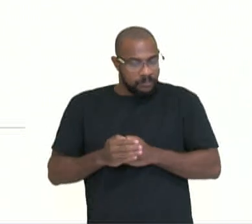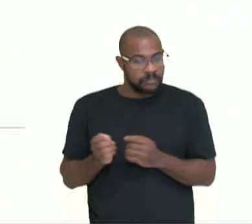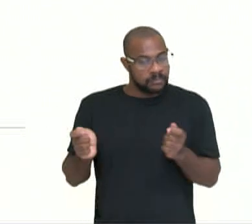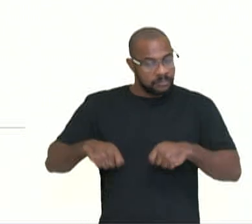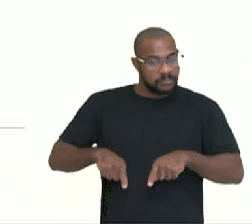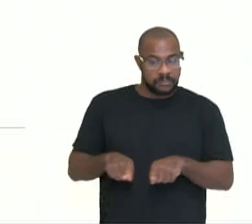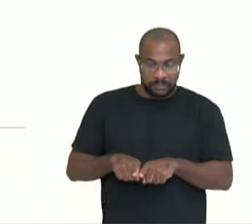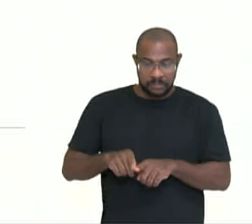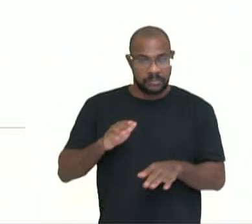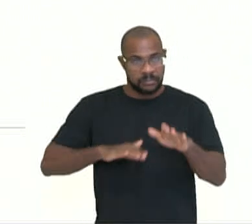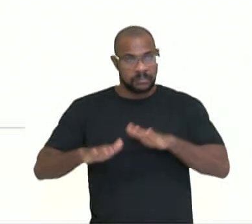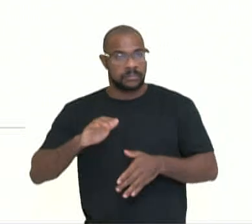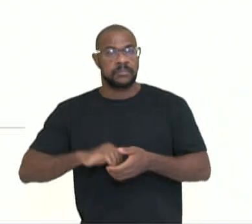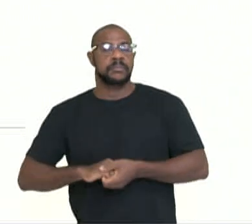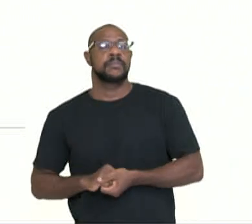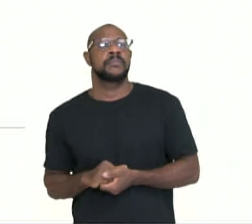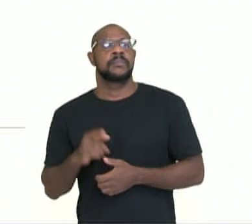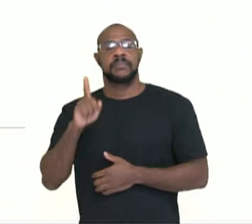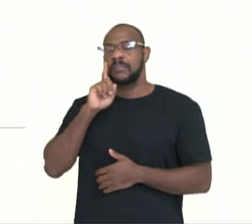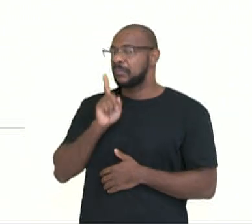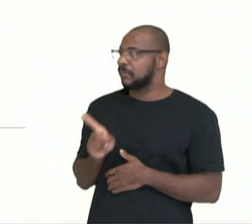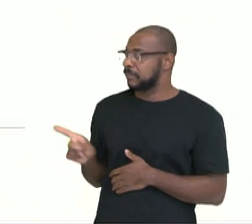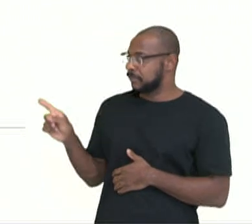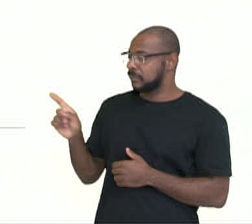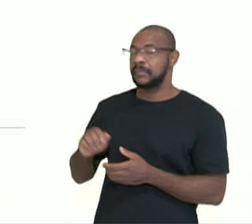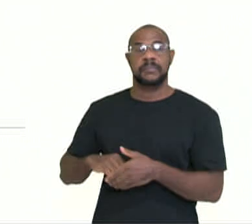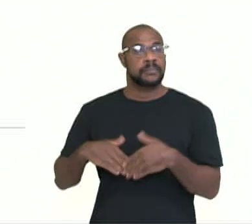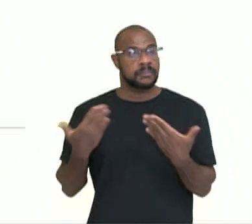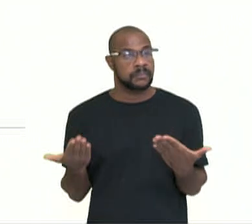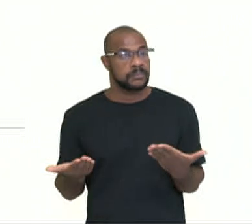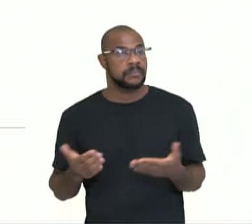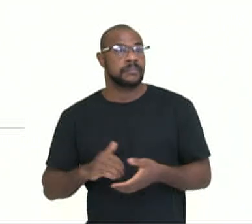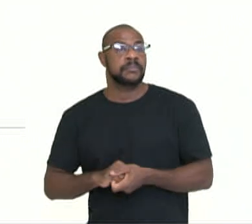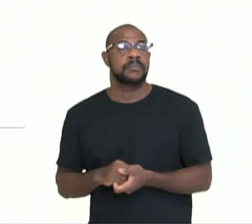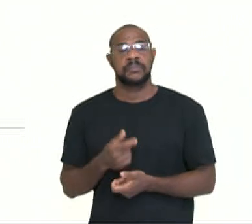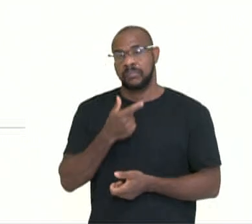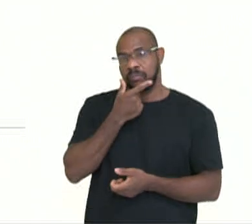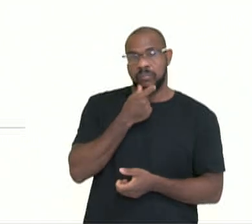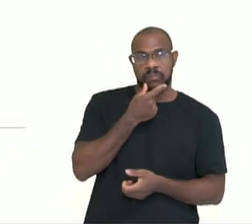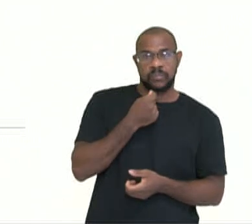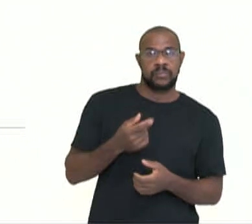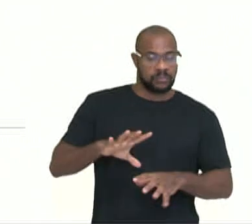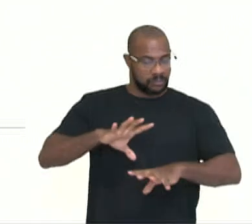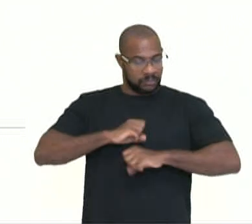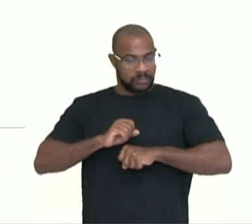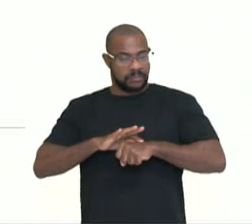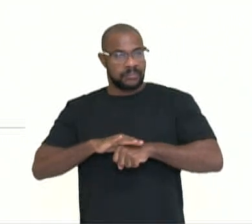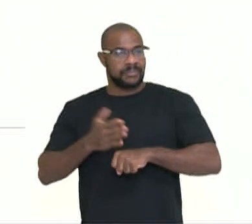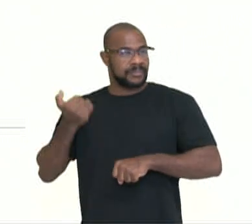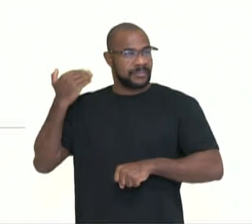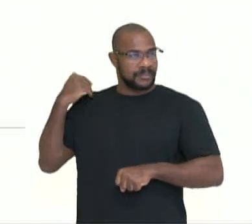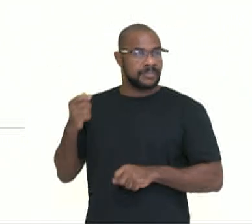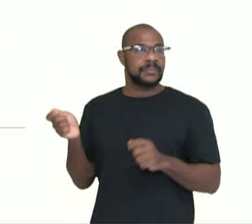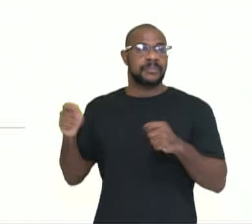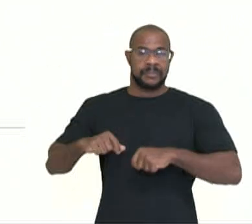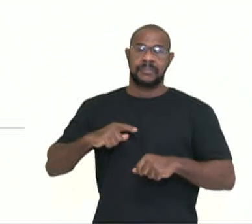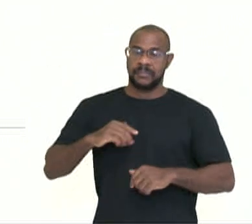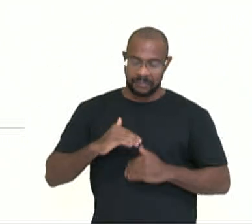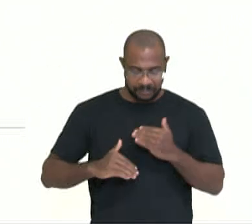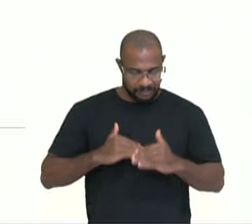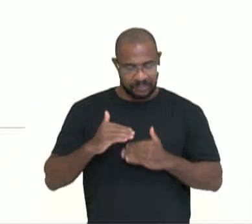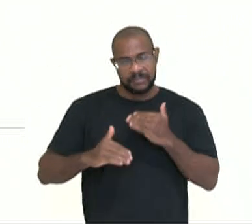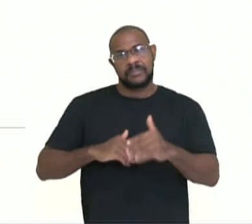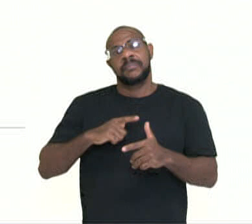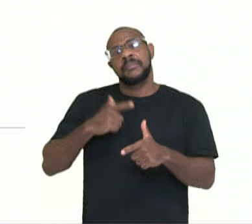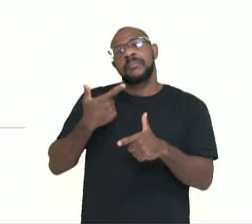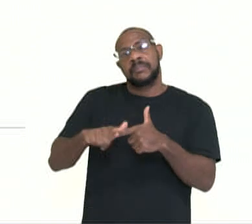muito provavelmente também ataca testículo humano. Né? Então, provavelmente, homens que foram infectados com Zika podem acabar desenvolvendo algum problema